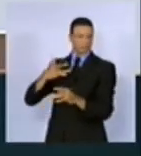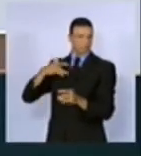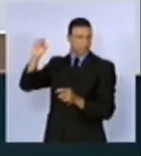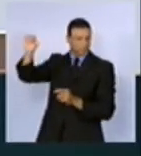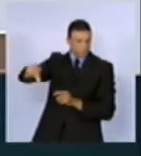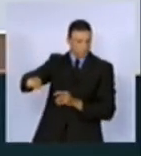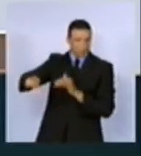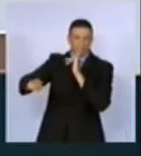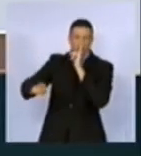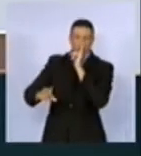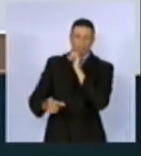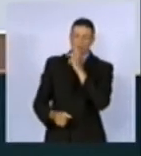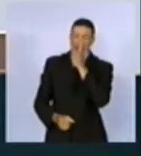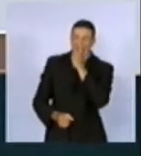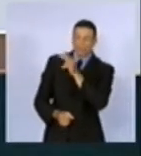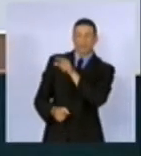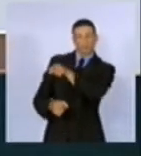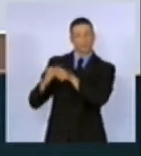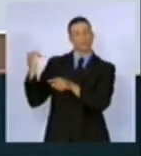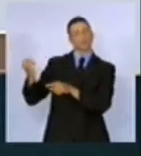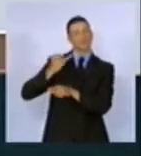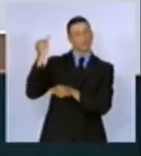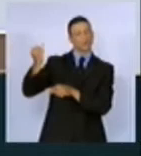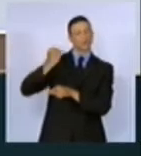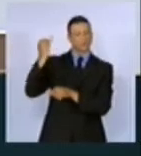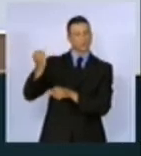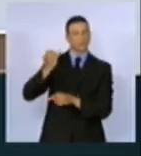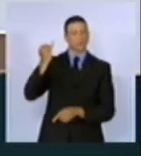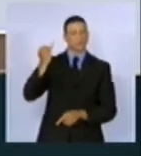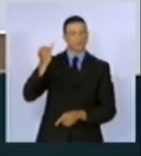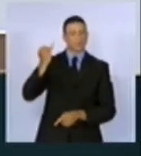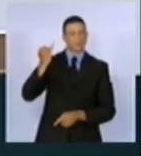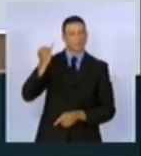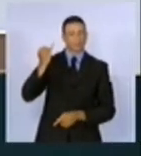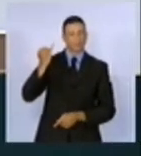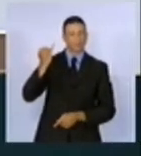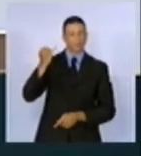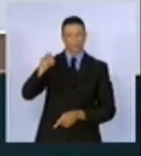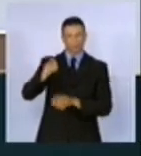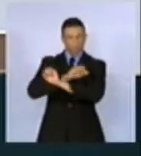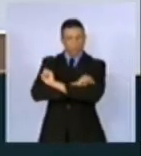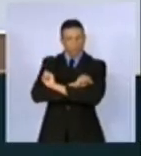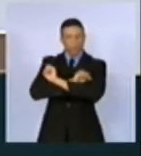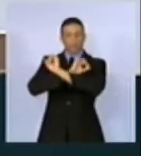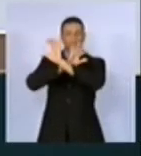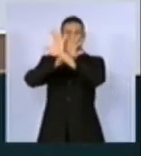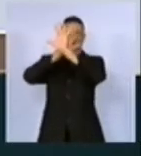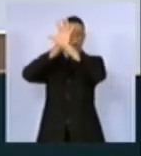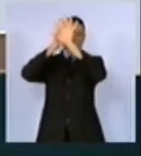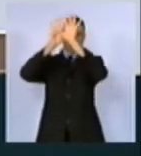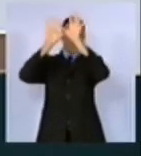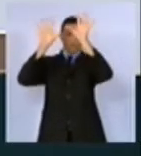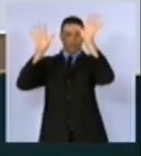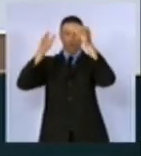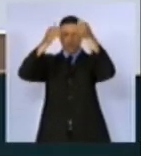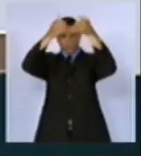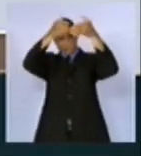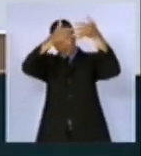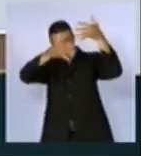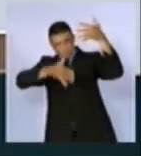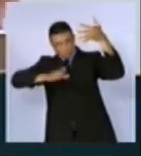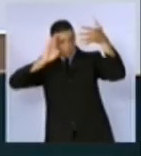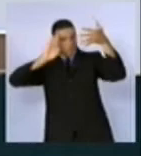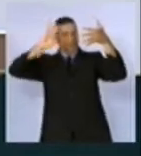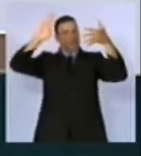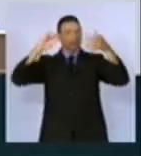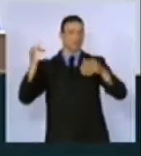são aspectos que são importantes de que fique bem salientados